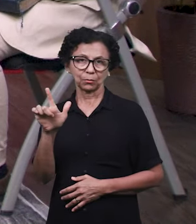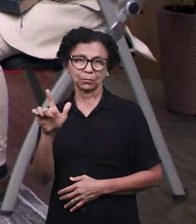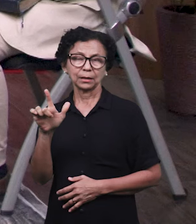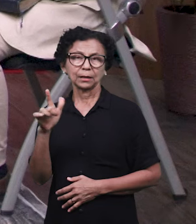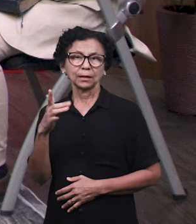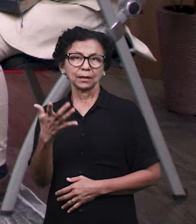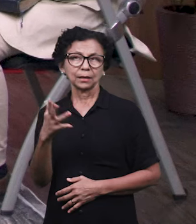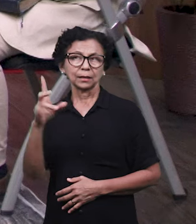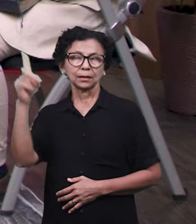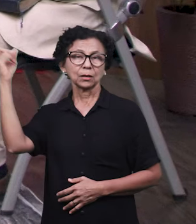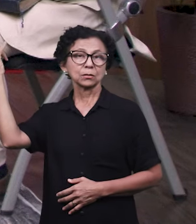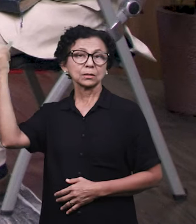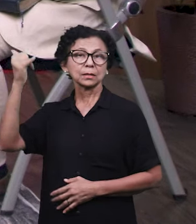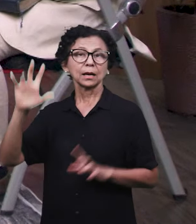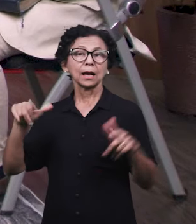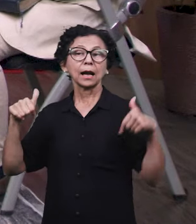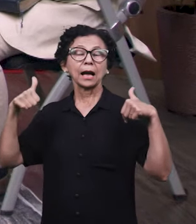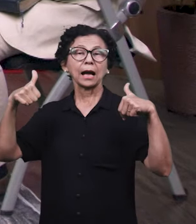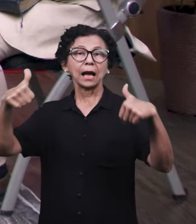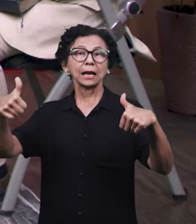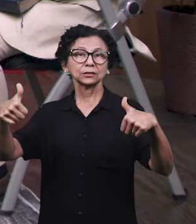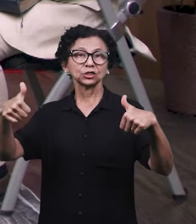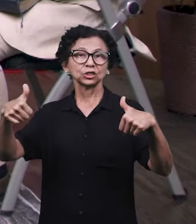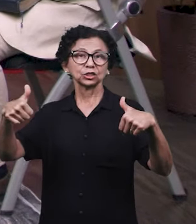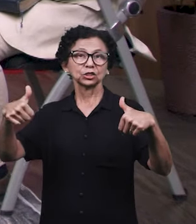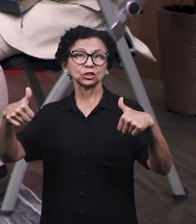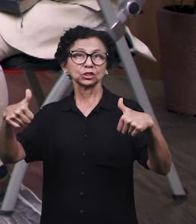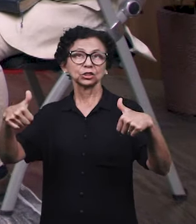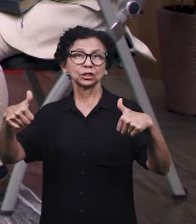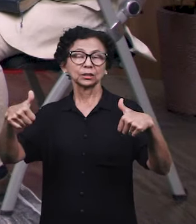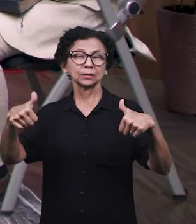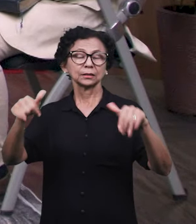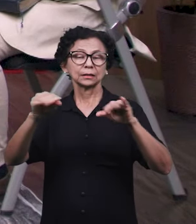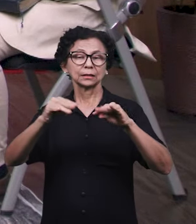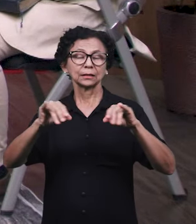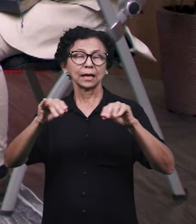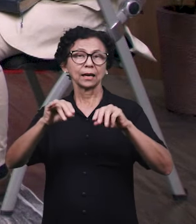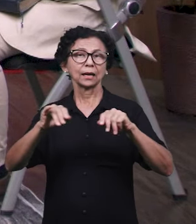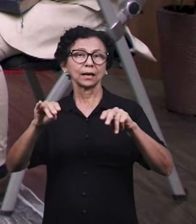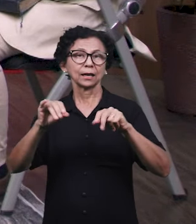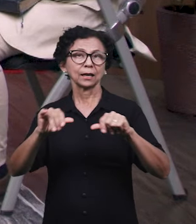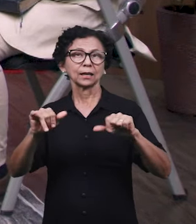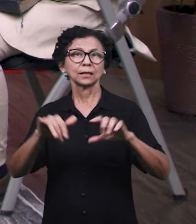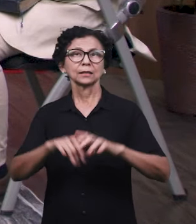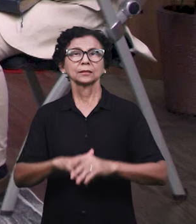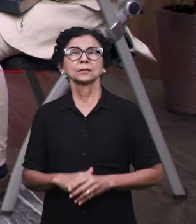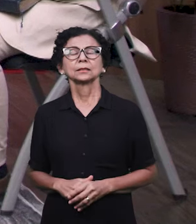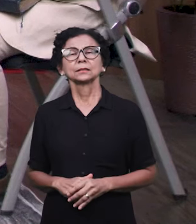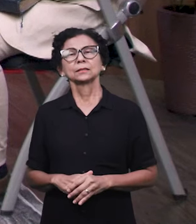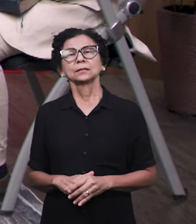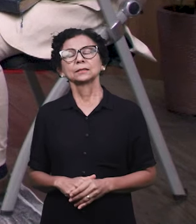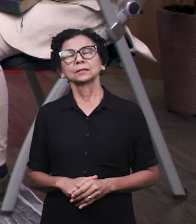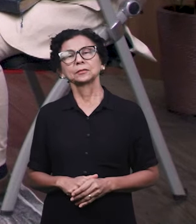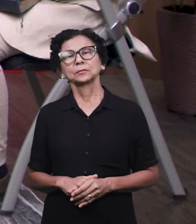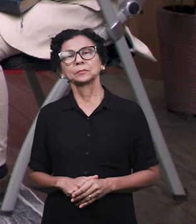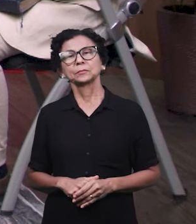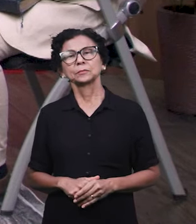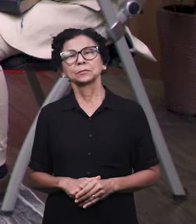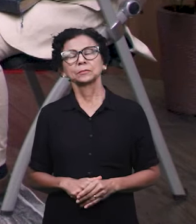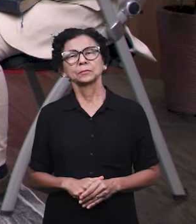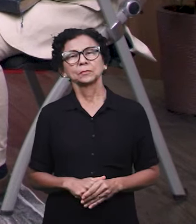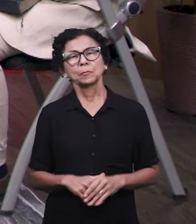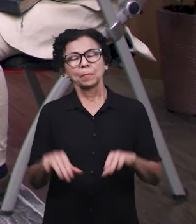é aquilo que é inanimado, é a matéria. Então, surge a partir dela erva verde. Isso